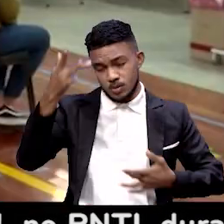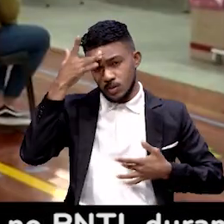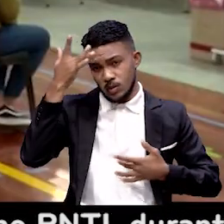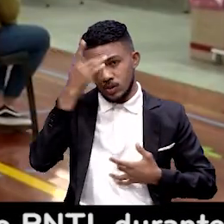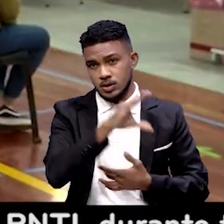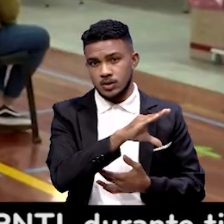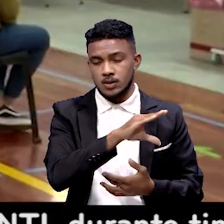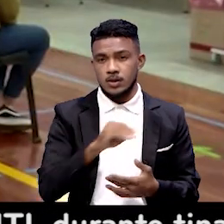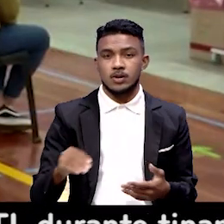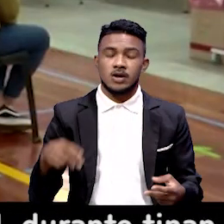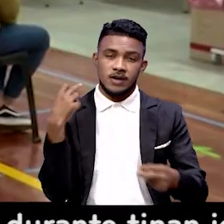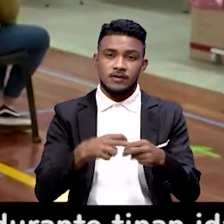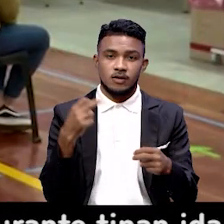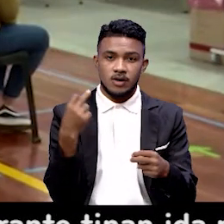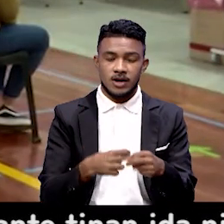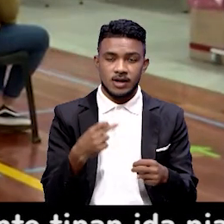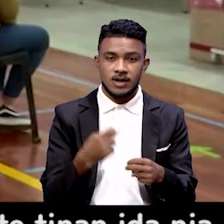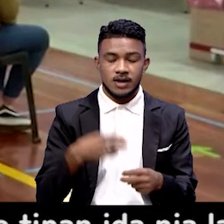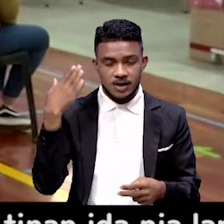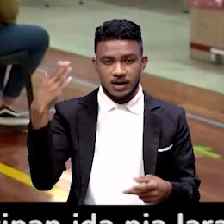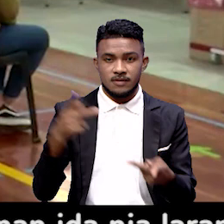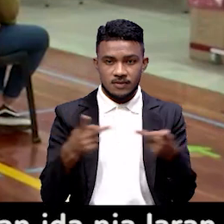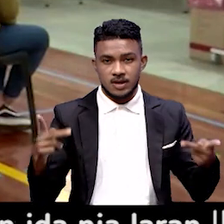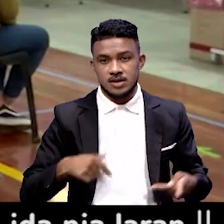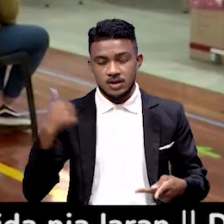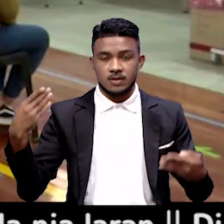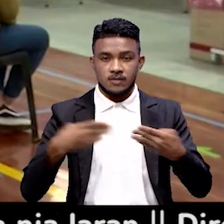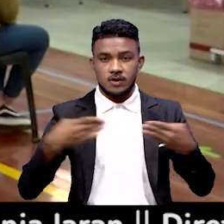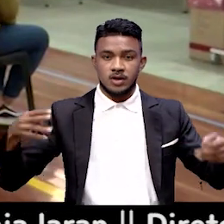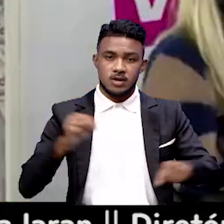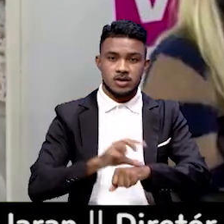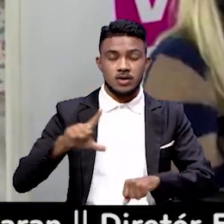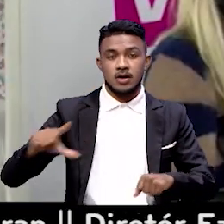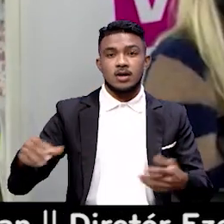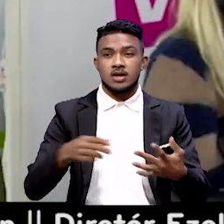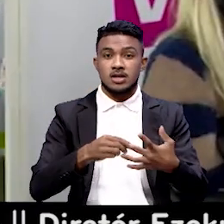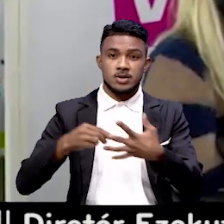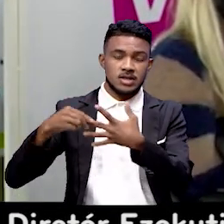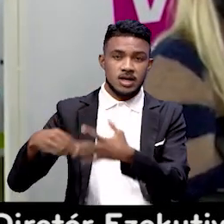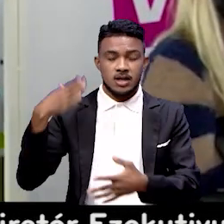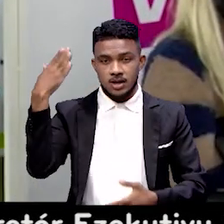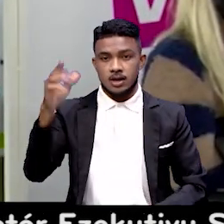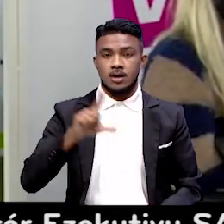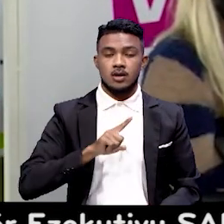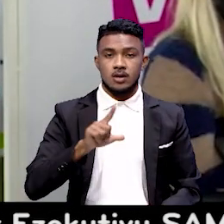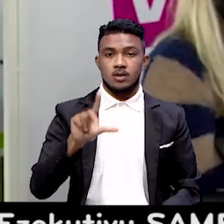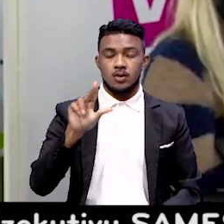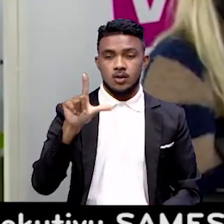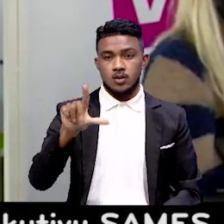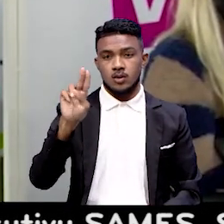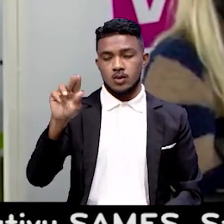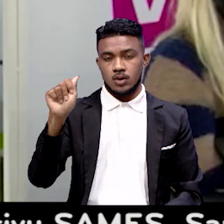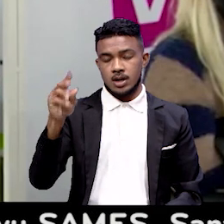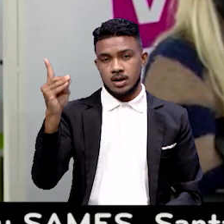epidemiológica, sai preocupação e a província Balon e a fronteira nacional, especial e a norte Luanda, México, no Cunene.